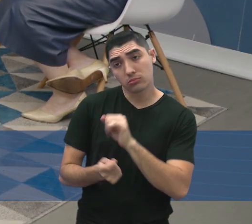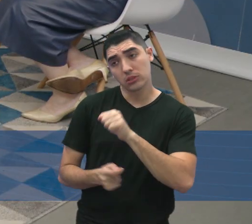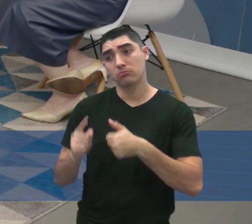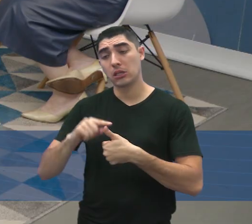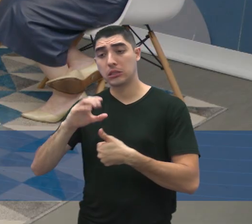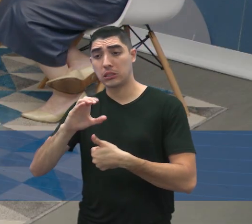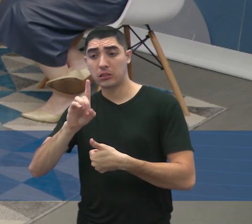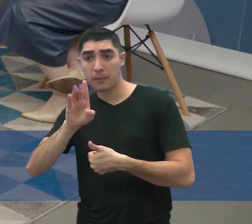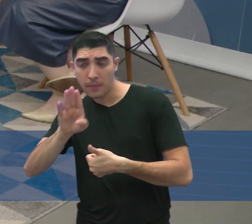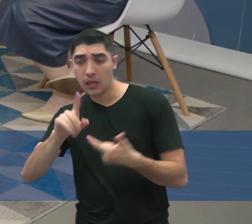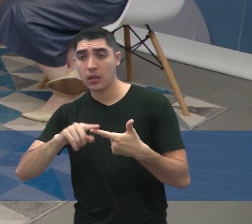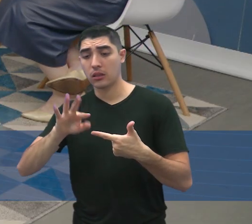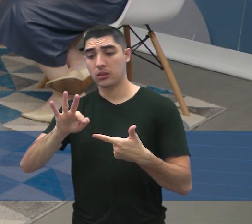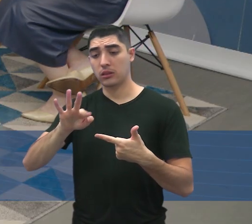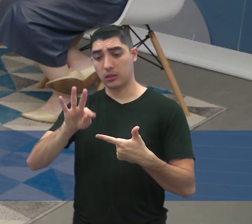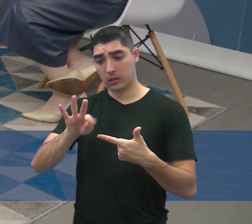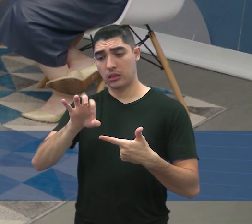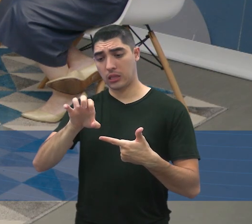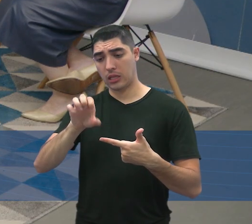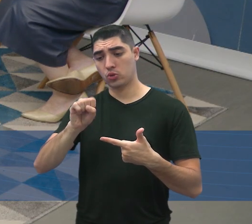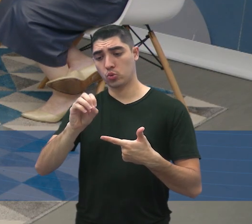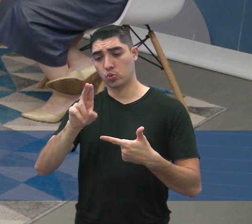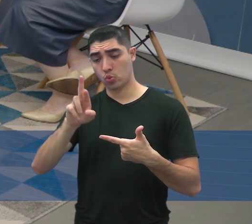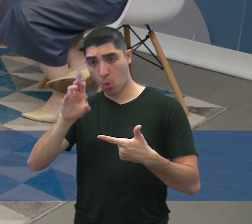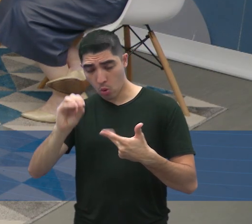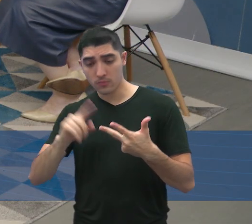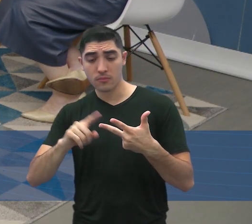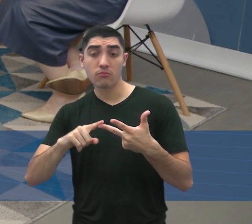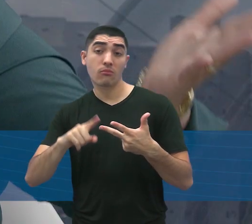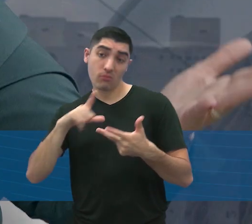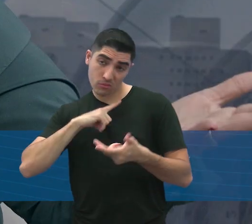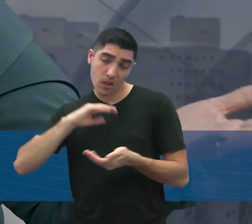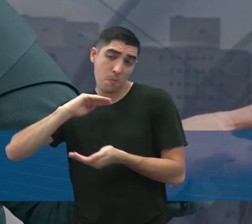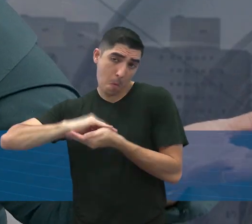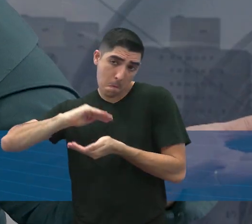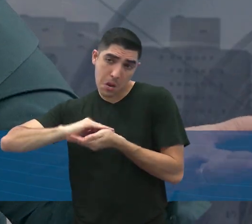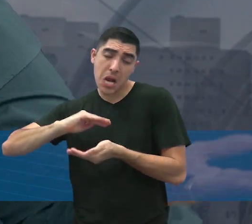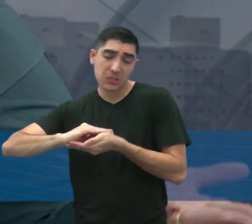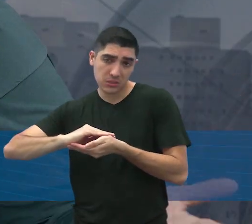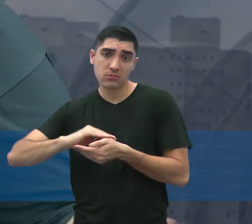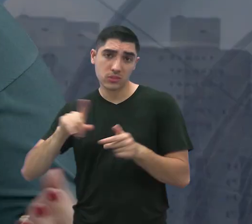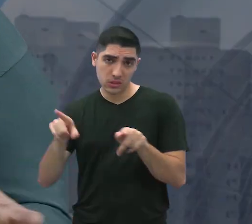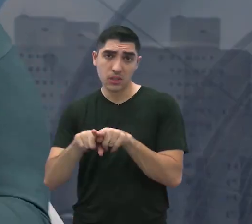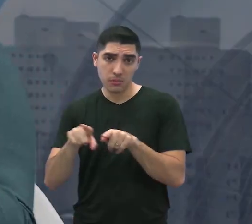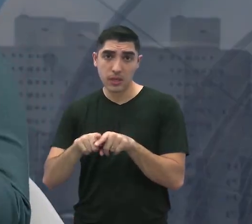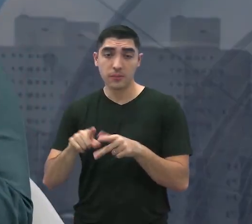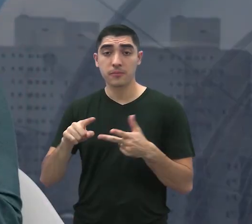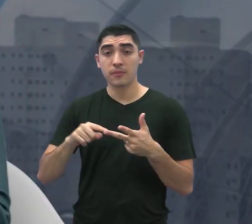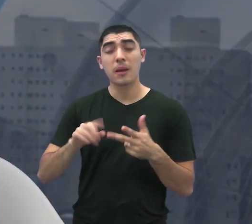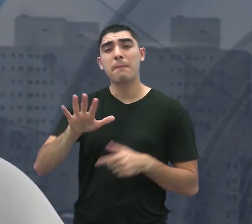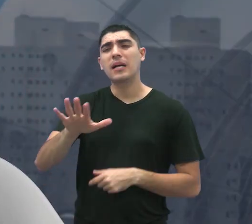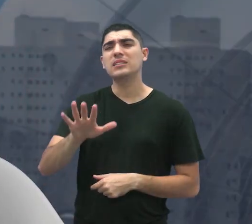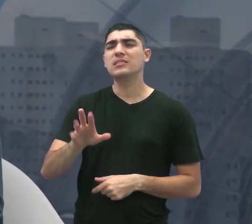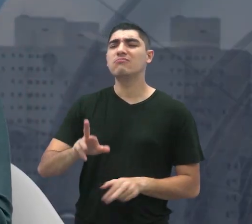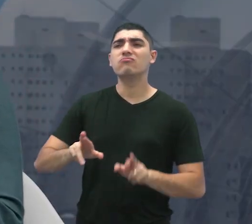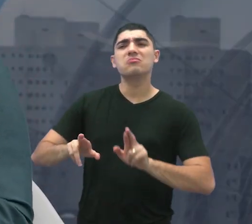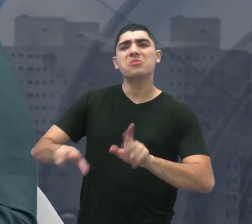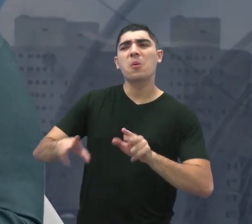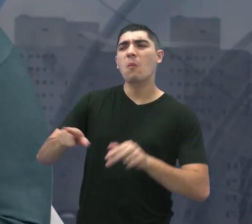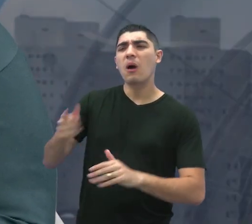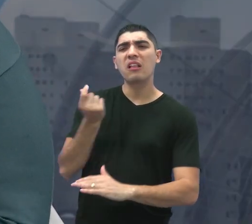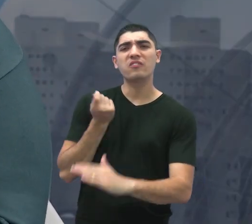o Tesouro Direto, até mesmo a poupança, a previdência privada é um investimento. O que não é um